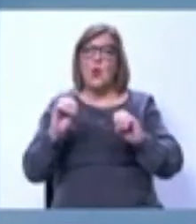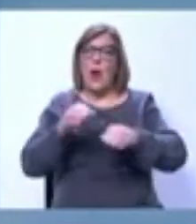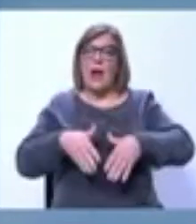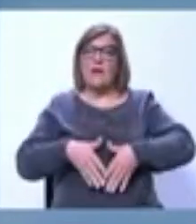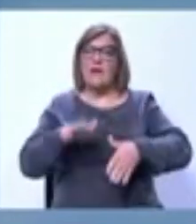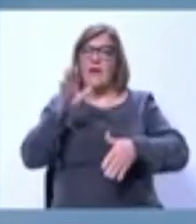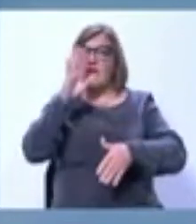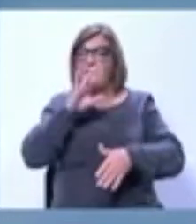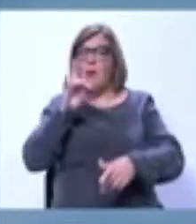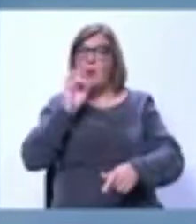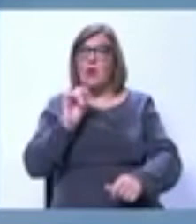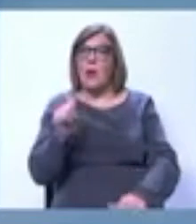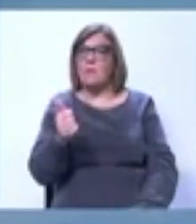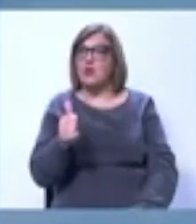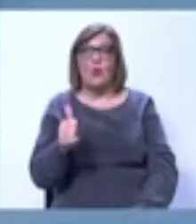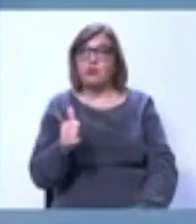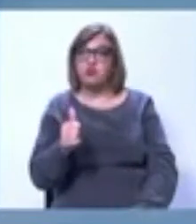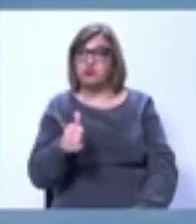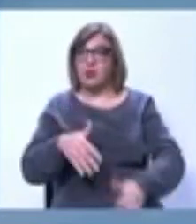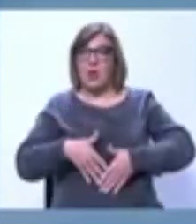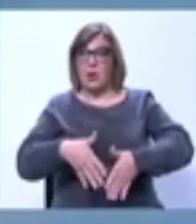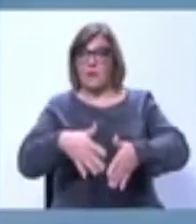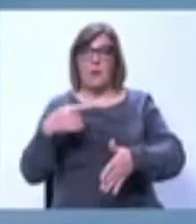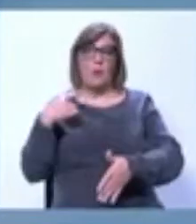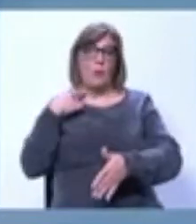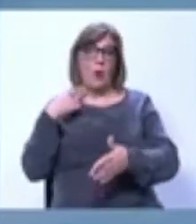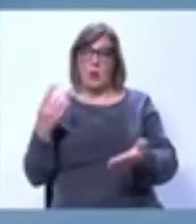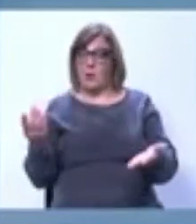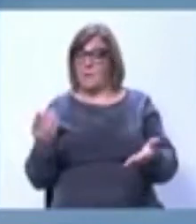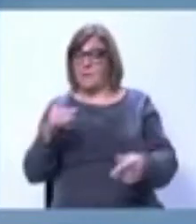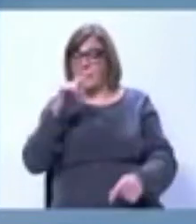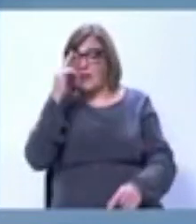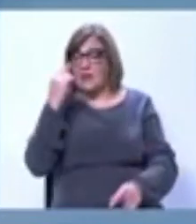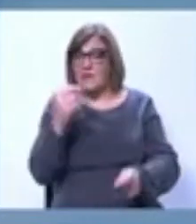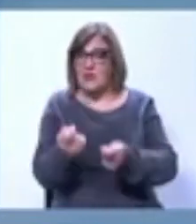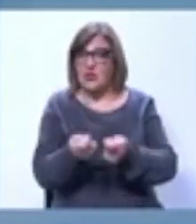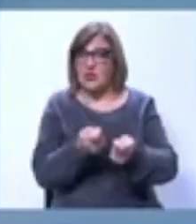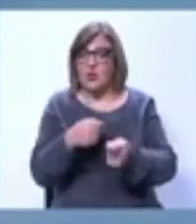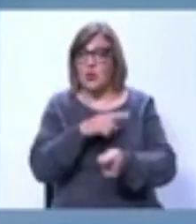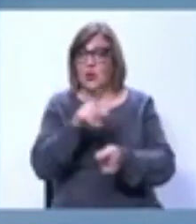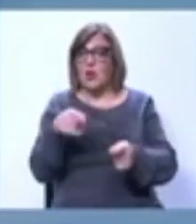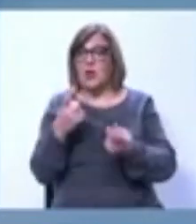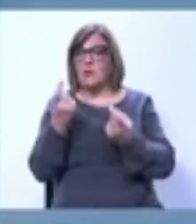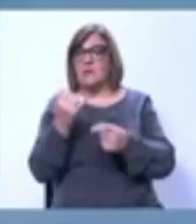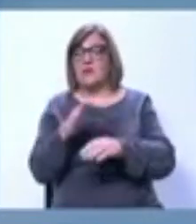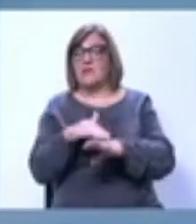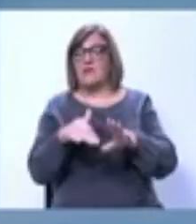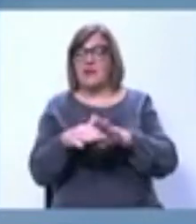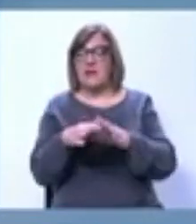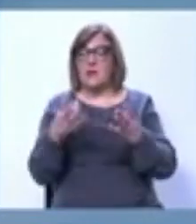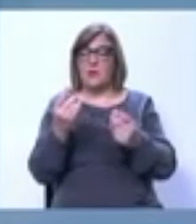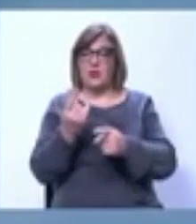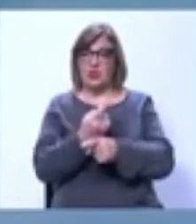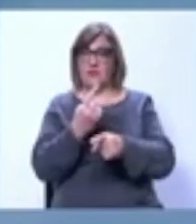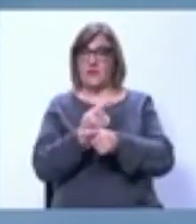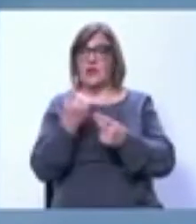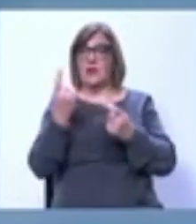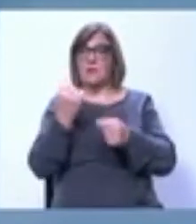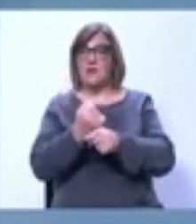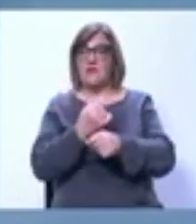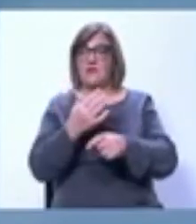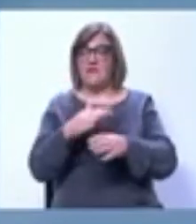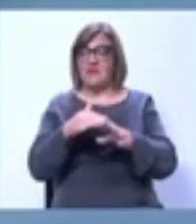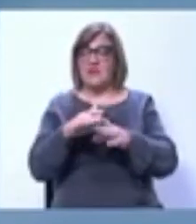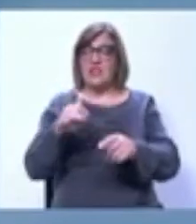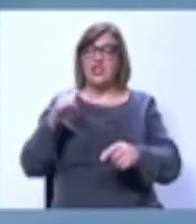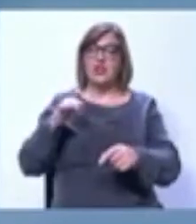gravidez se a mulher não menstruar por isso é o que o que nós temos que fazer é muitas vezes ter que fazer